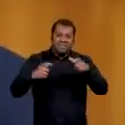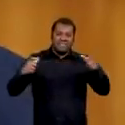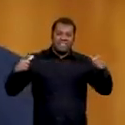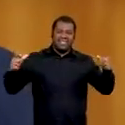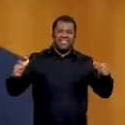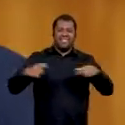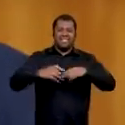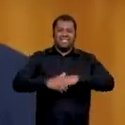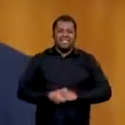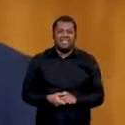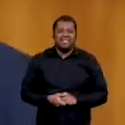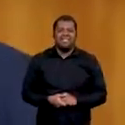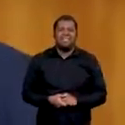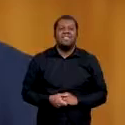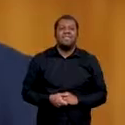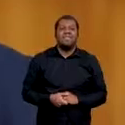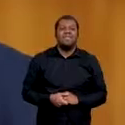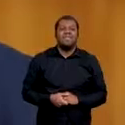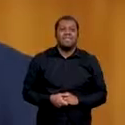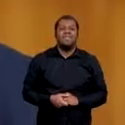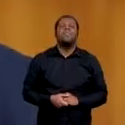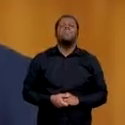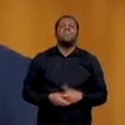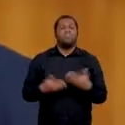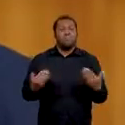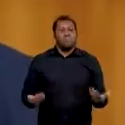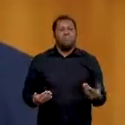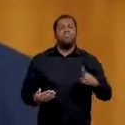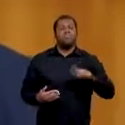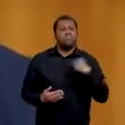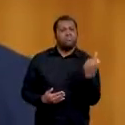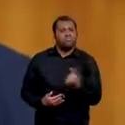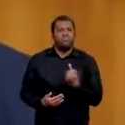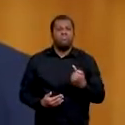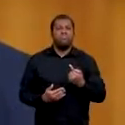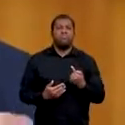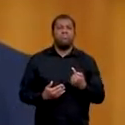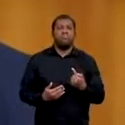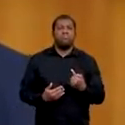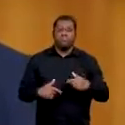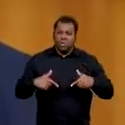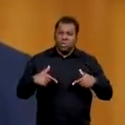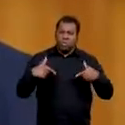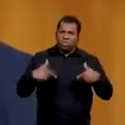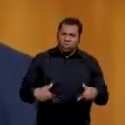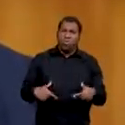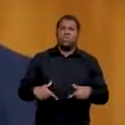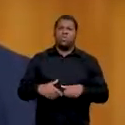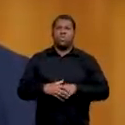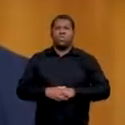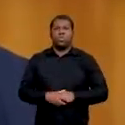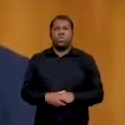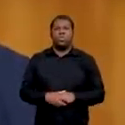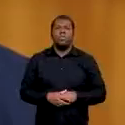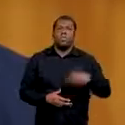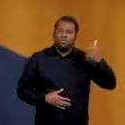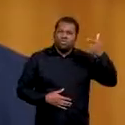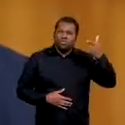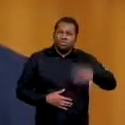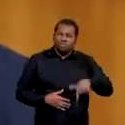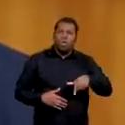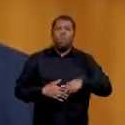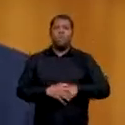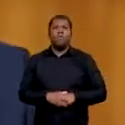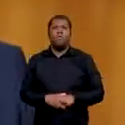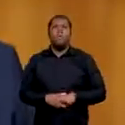fazer. E vamos fazer porque nós temos credencial histórica para repetir com sucesso tudo